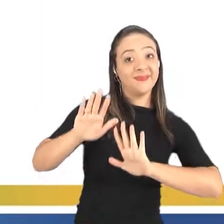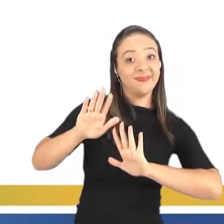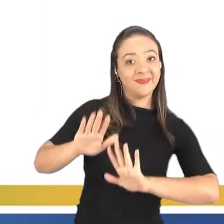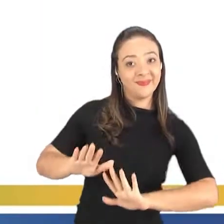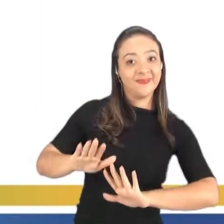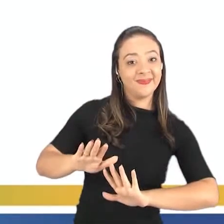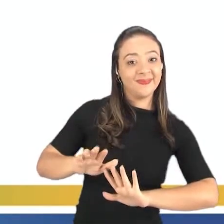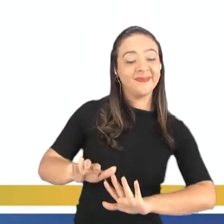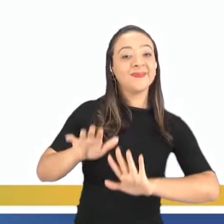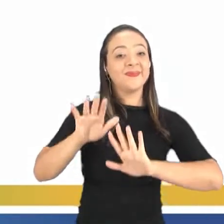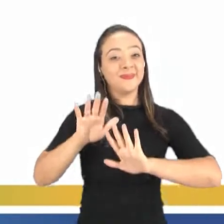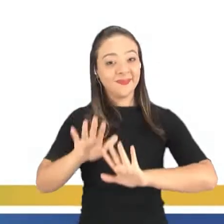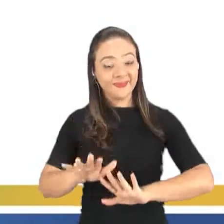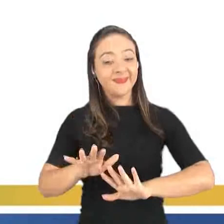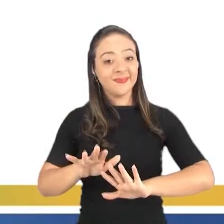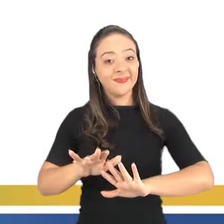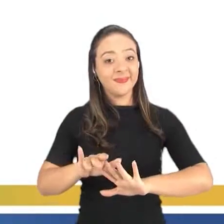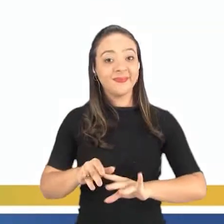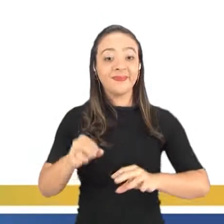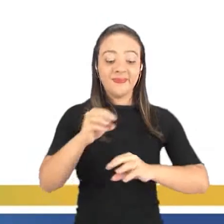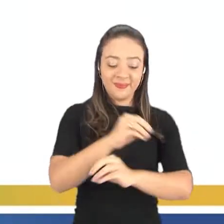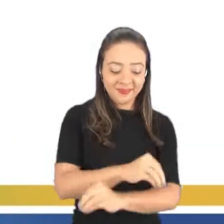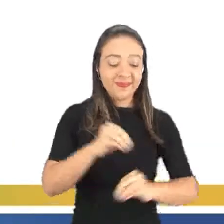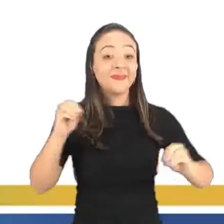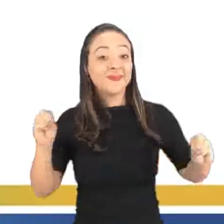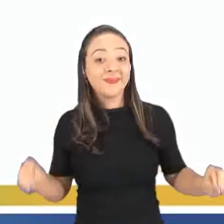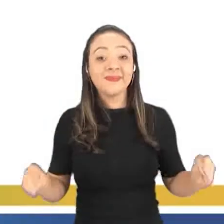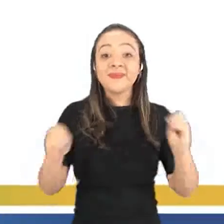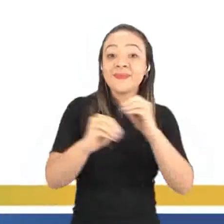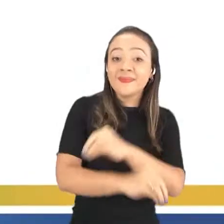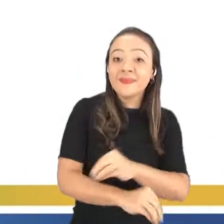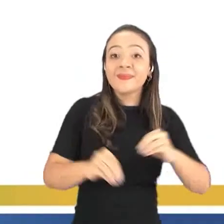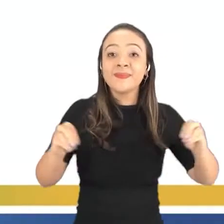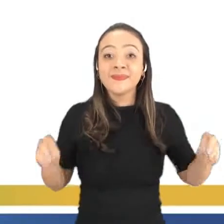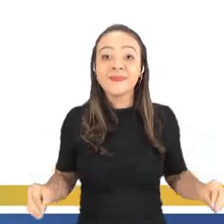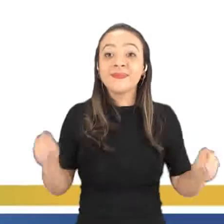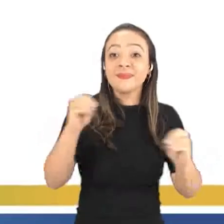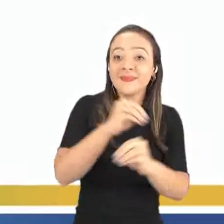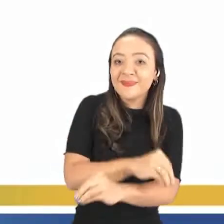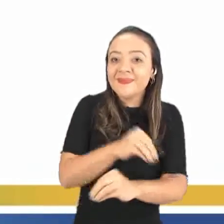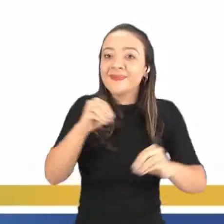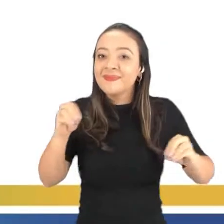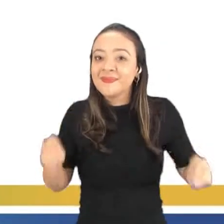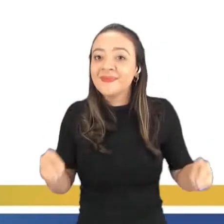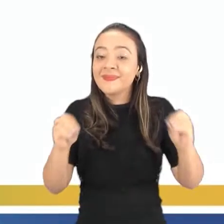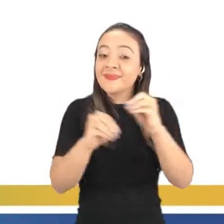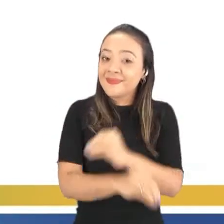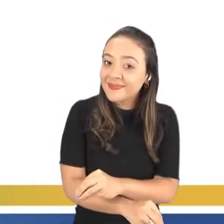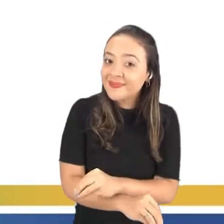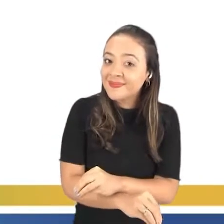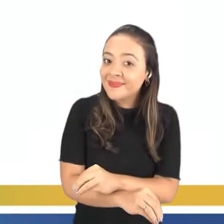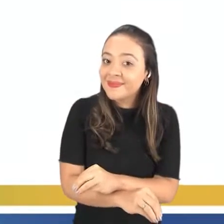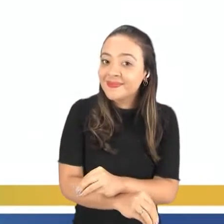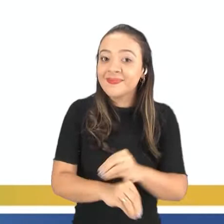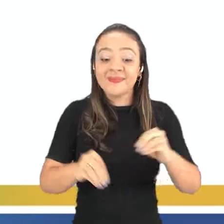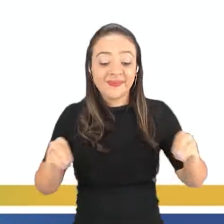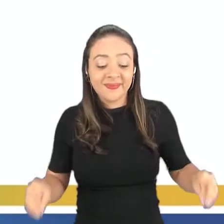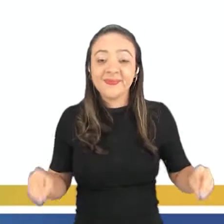deixa-os abelê ficar. Guerreiros com guerreiros fazem